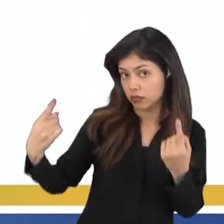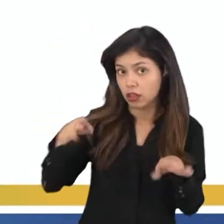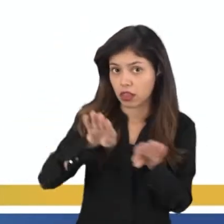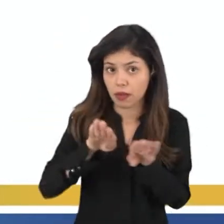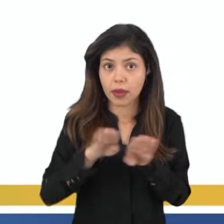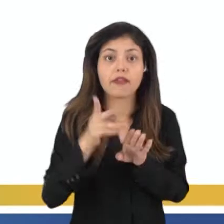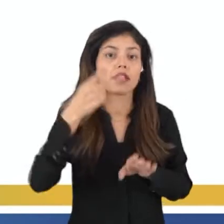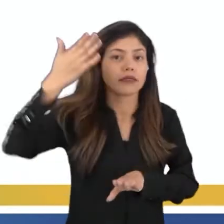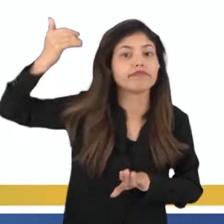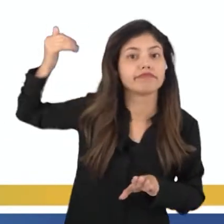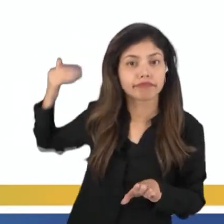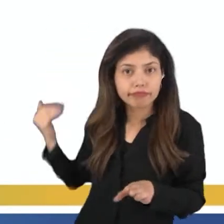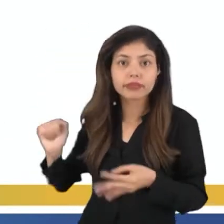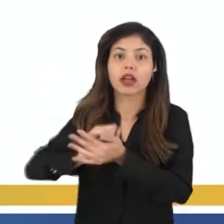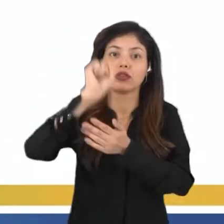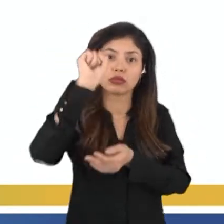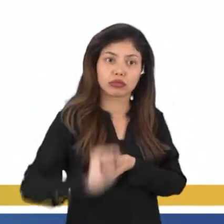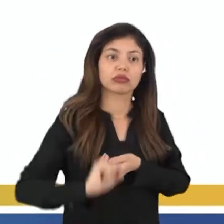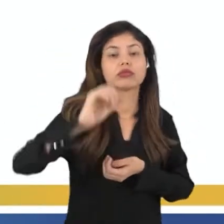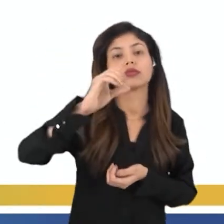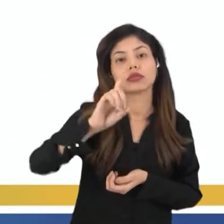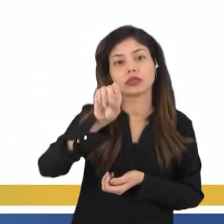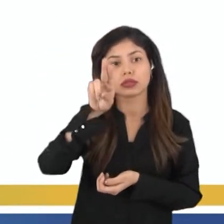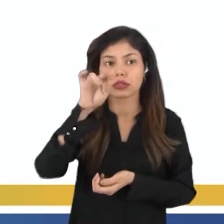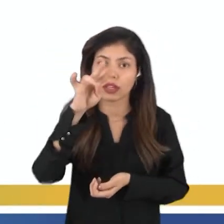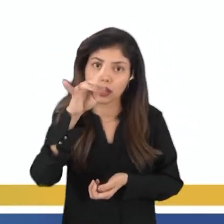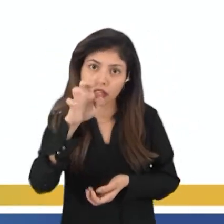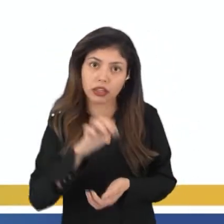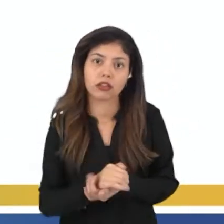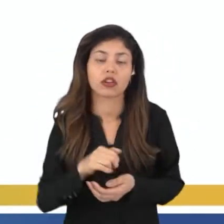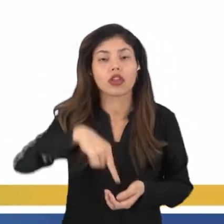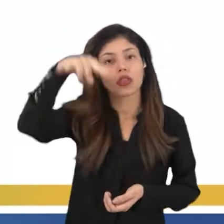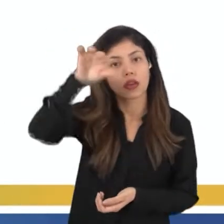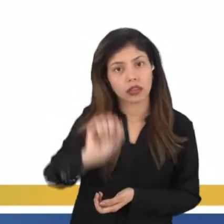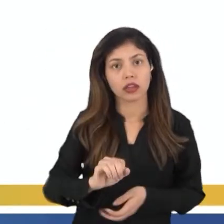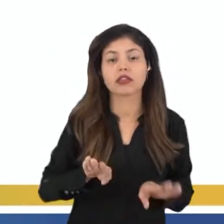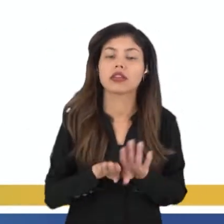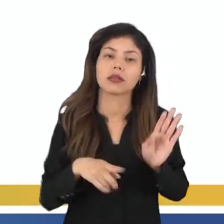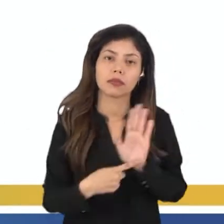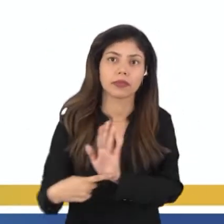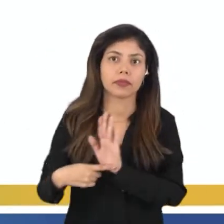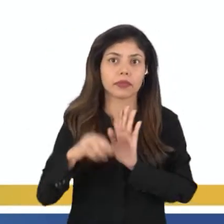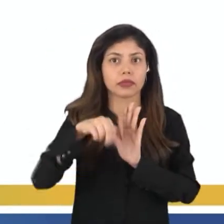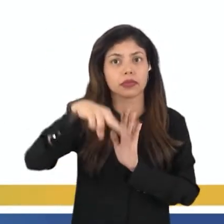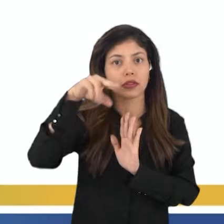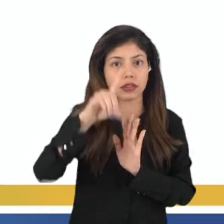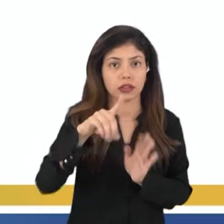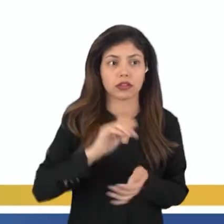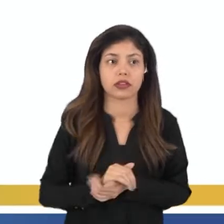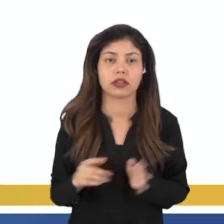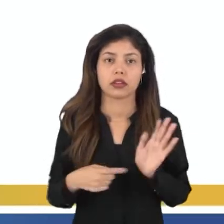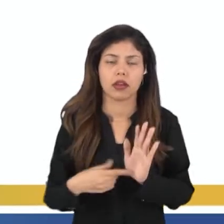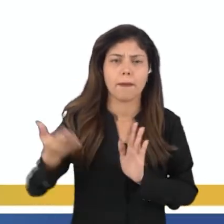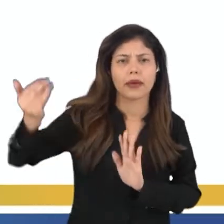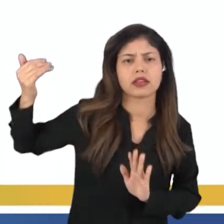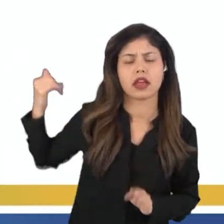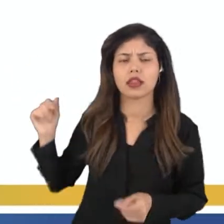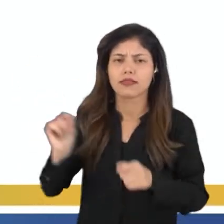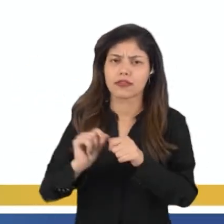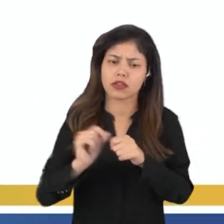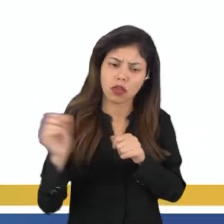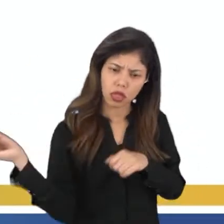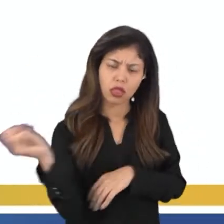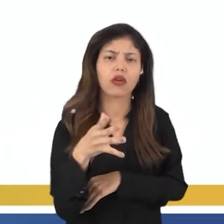disse anteriormente, na região sul, sudeste e região nordeste, que nos tempos passados, desde sua